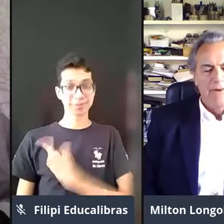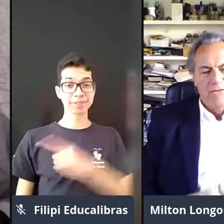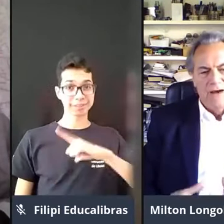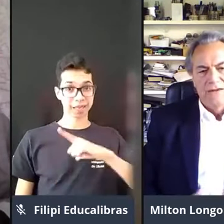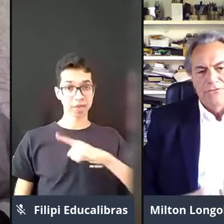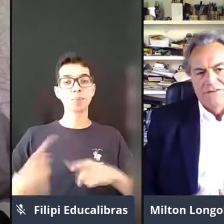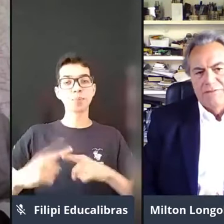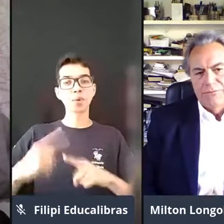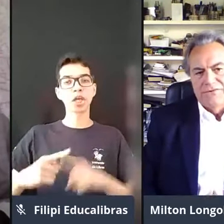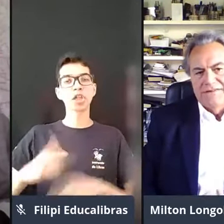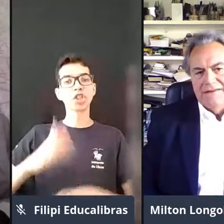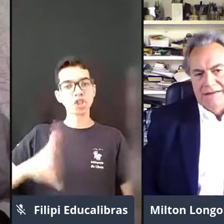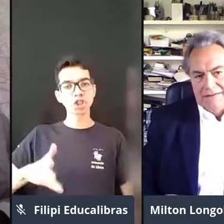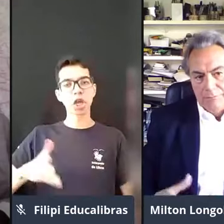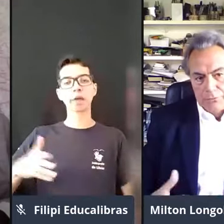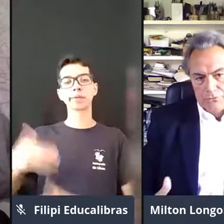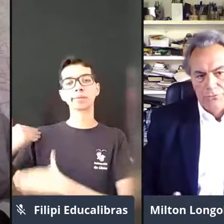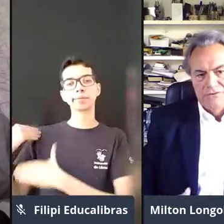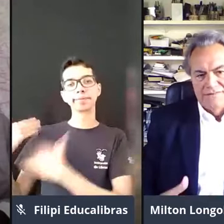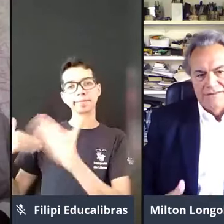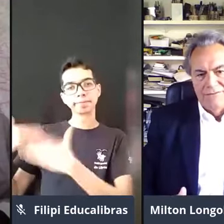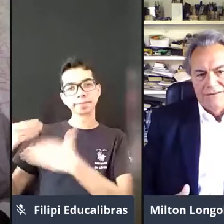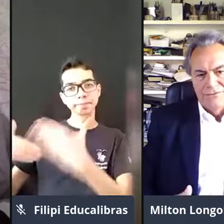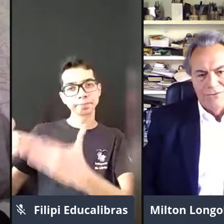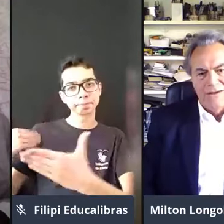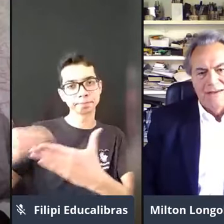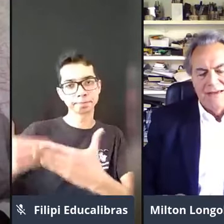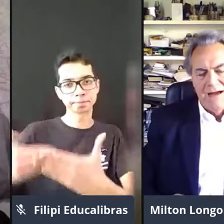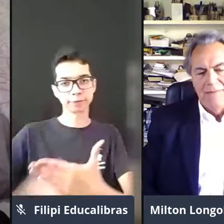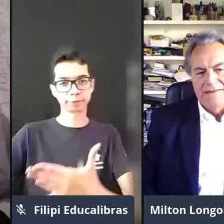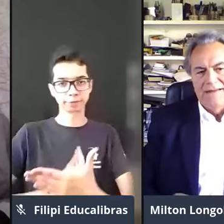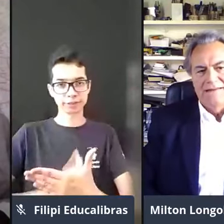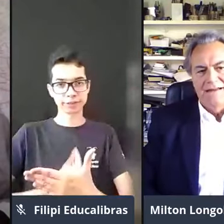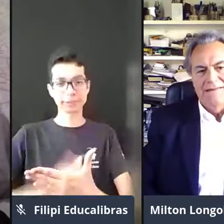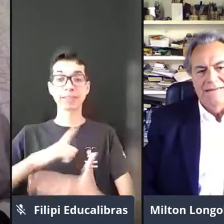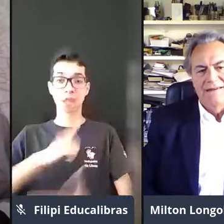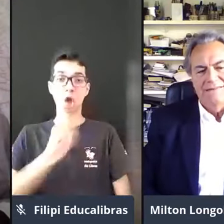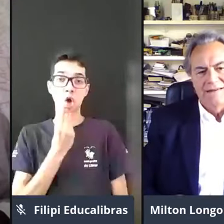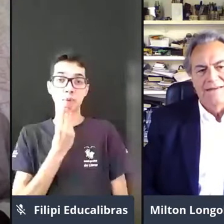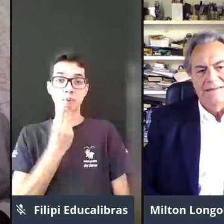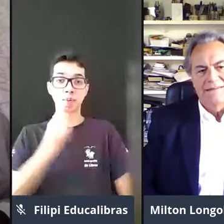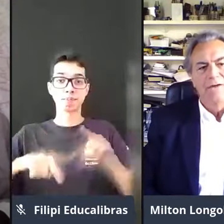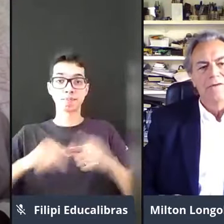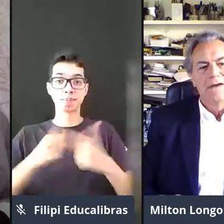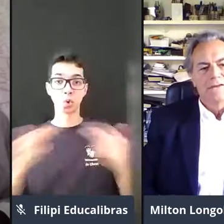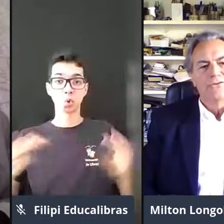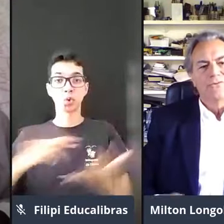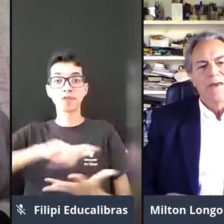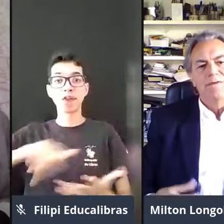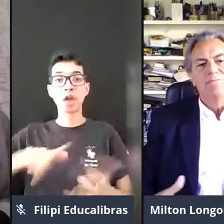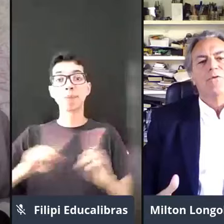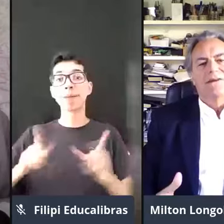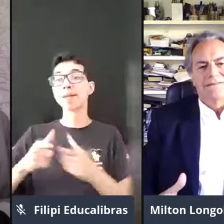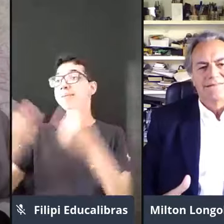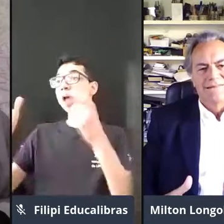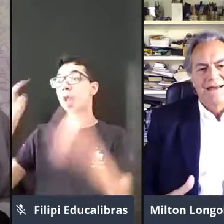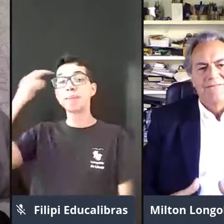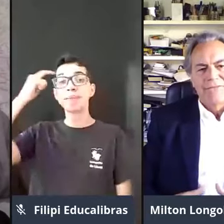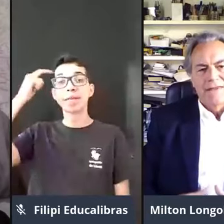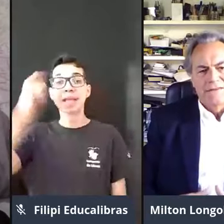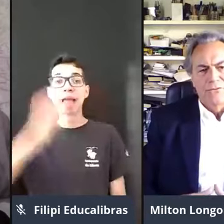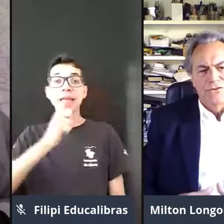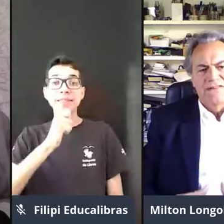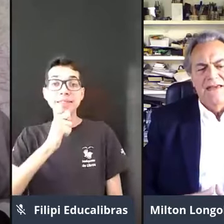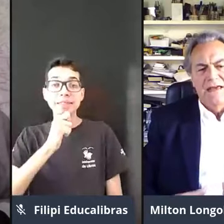oportunidades para vários tipos de produtos e serviços, só que a mentalidade deles ainda estão nos baby boomers.